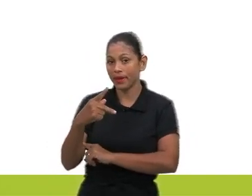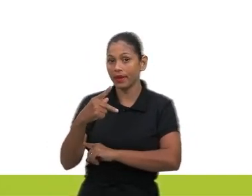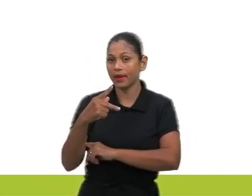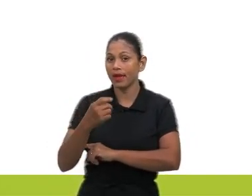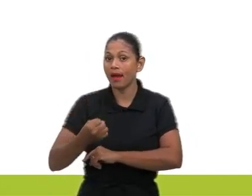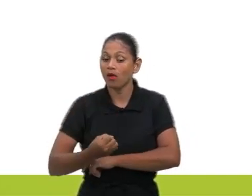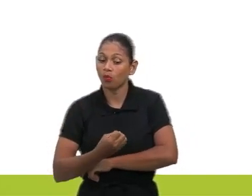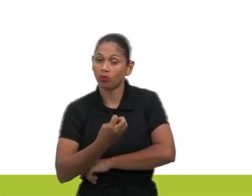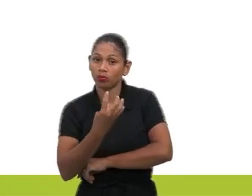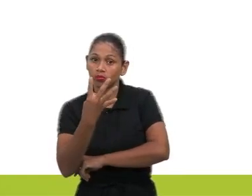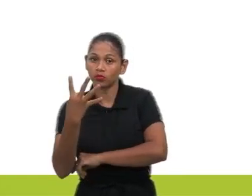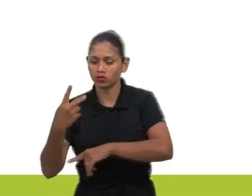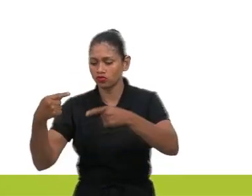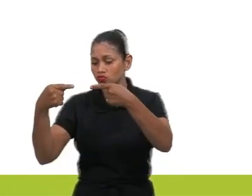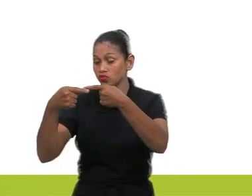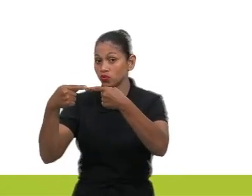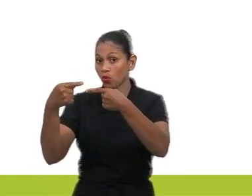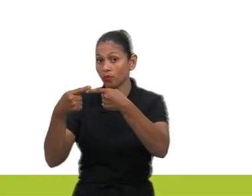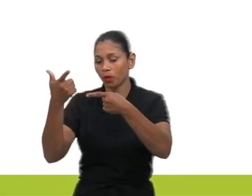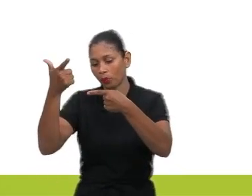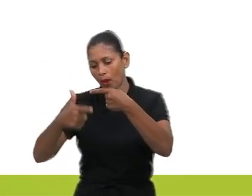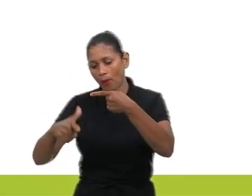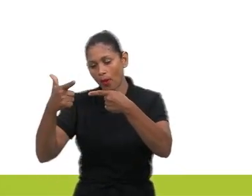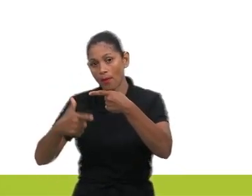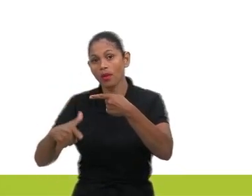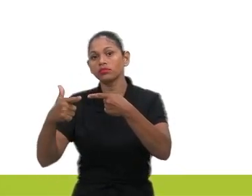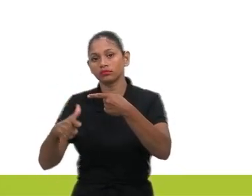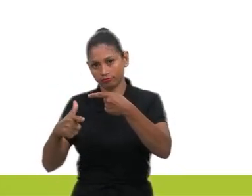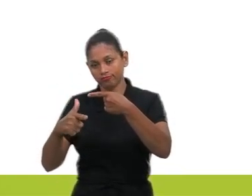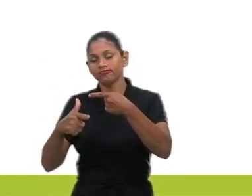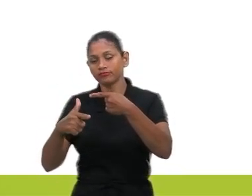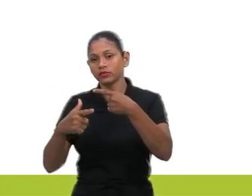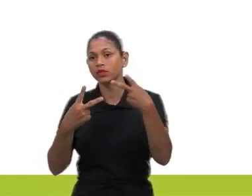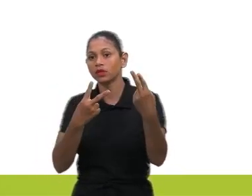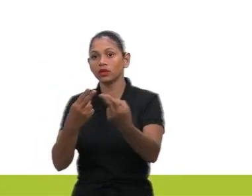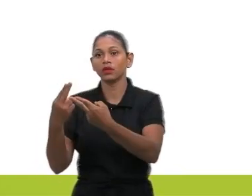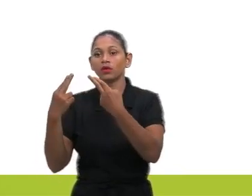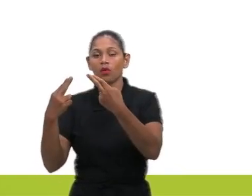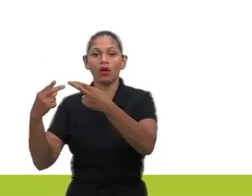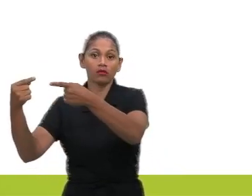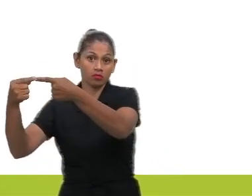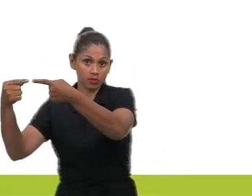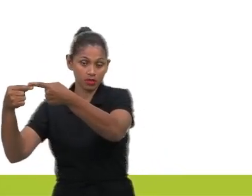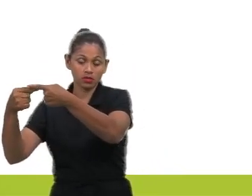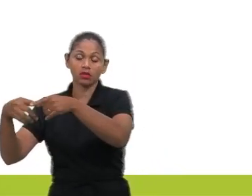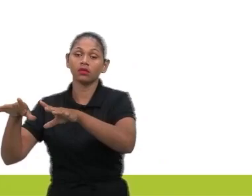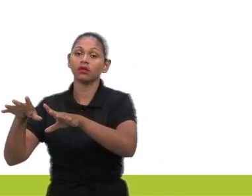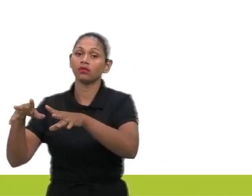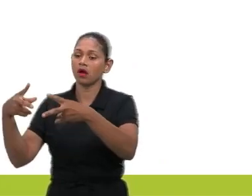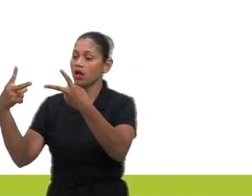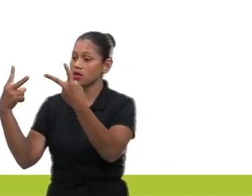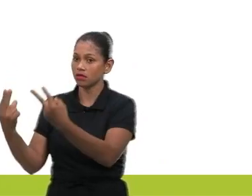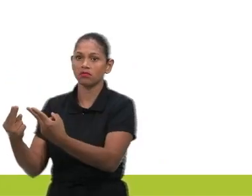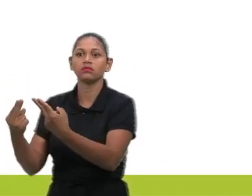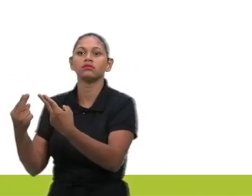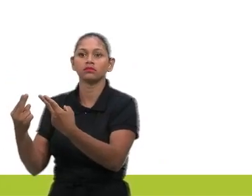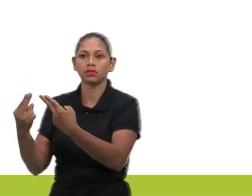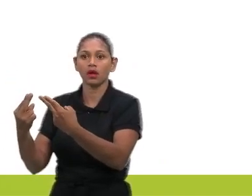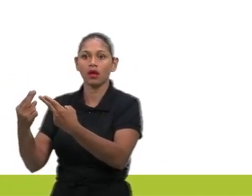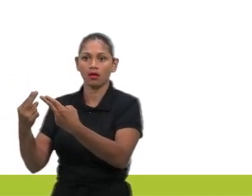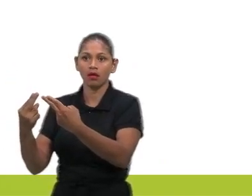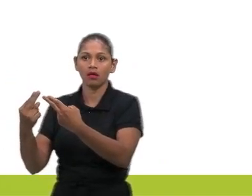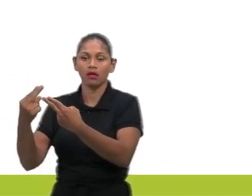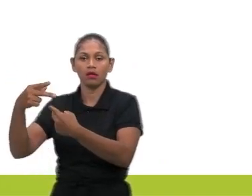de combinações, de repetições. A mesma coisa na combinação. O N é a quantidade total e o P é a quantidade